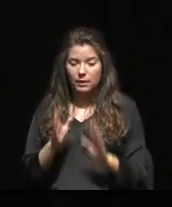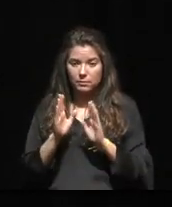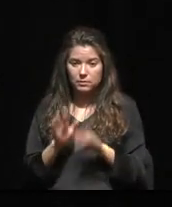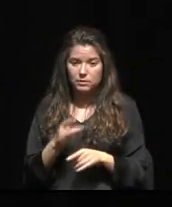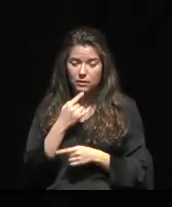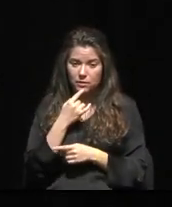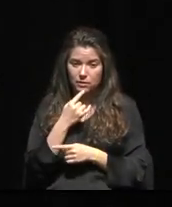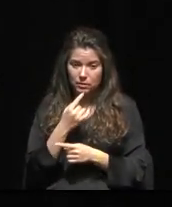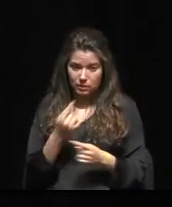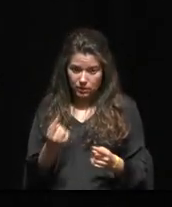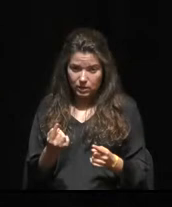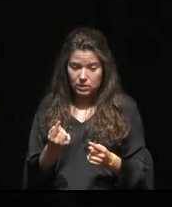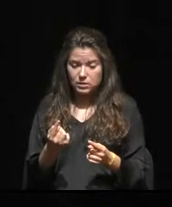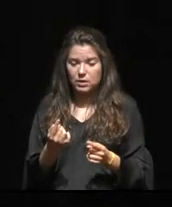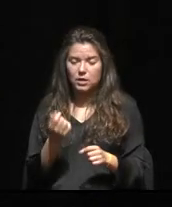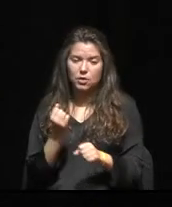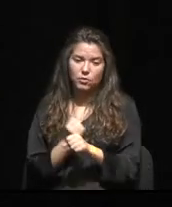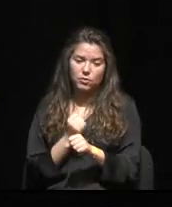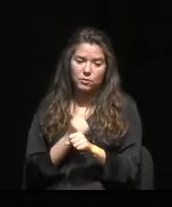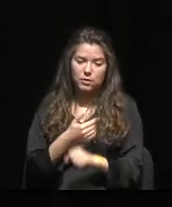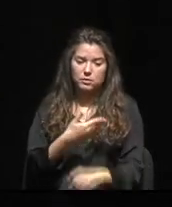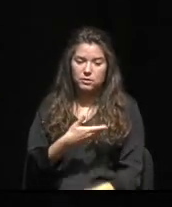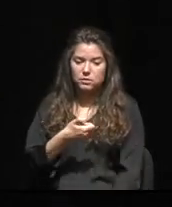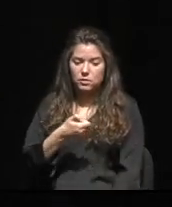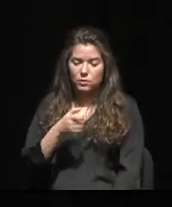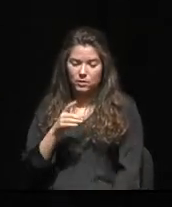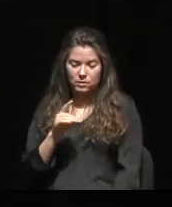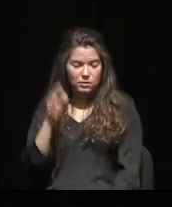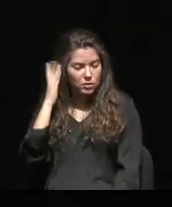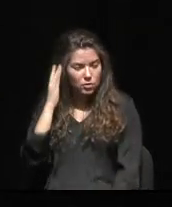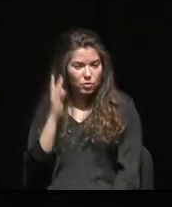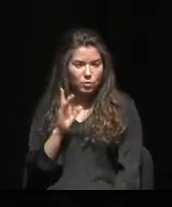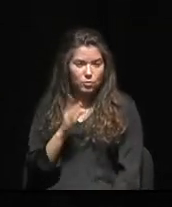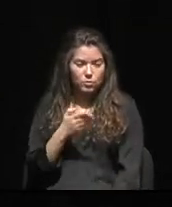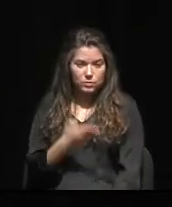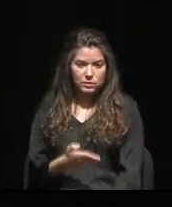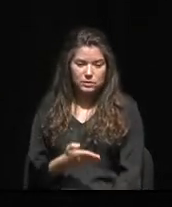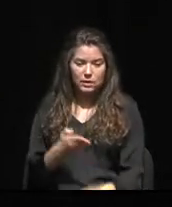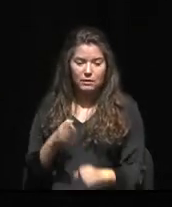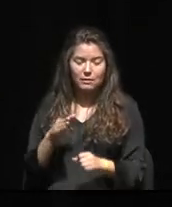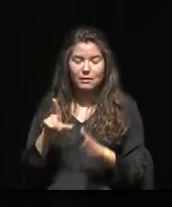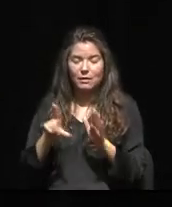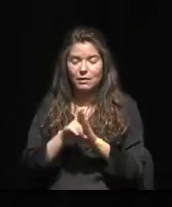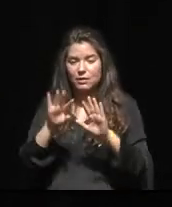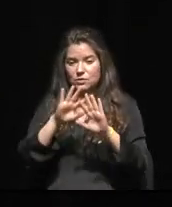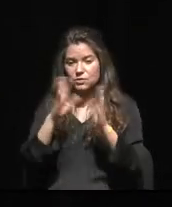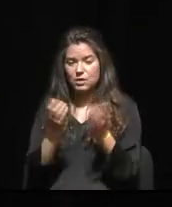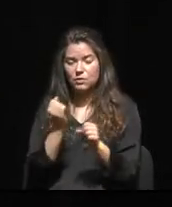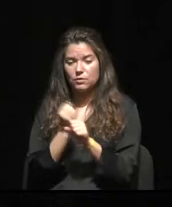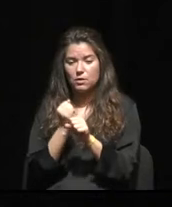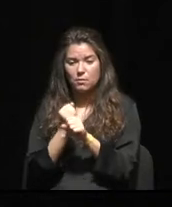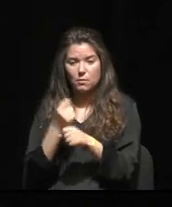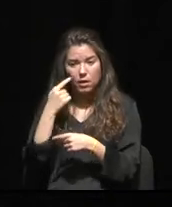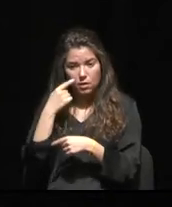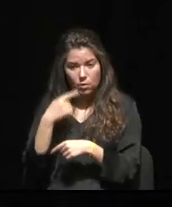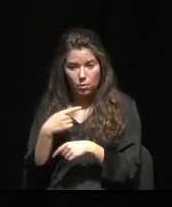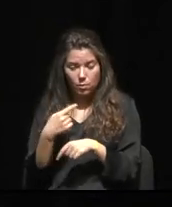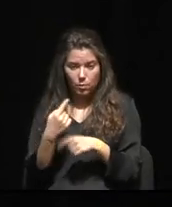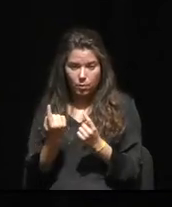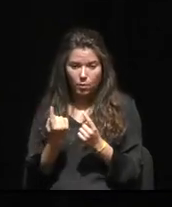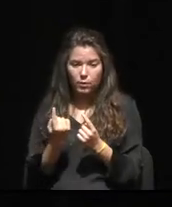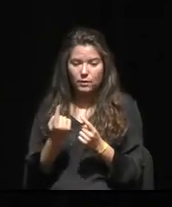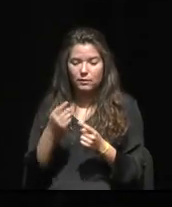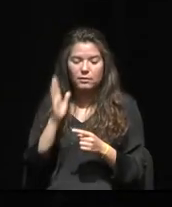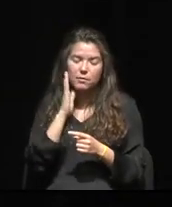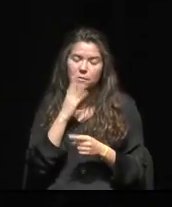mencionar que o emprego da Norma prevista no artigo 156 número 7 da lei geral de trabalho em funções públicas destina-se a ser aplicada no âmbito das